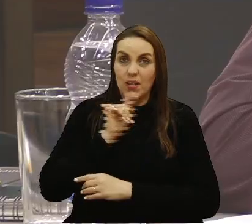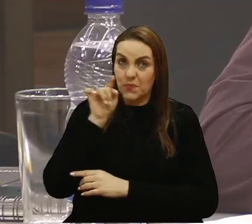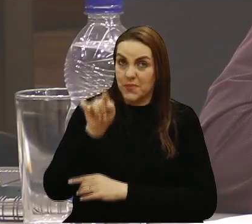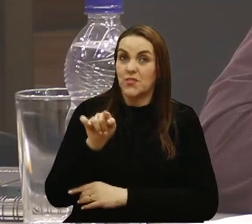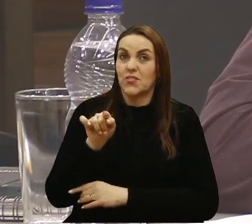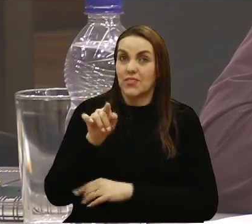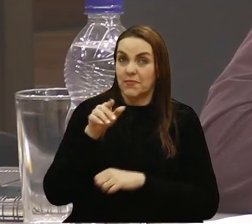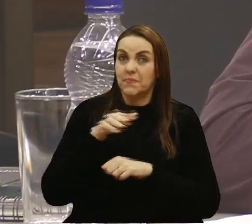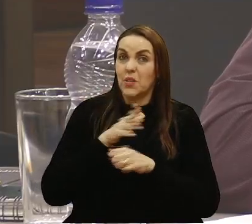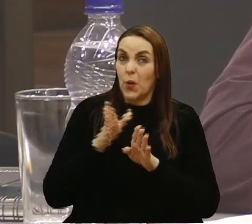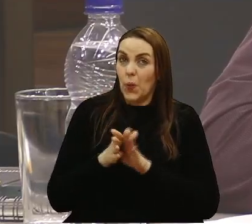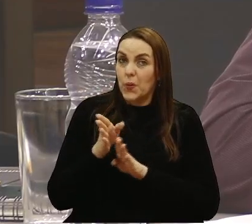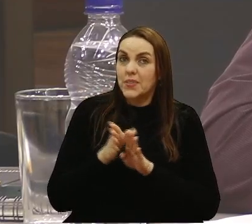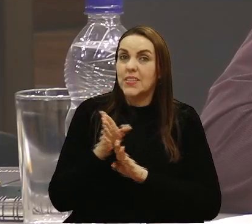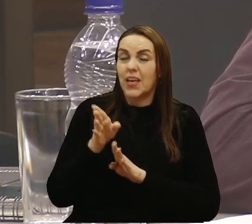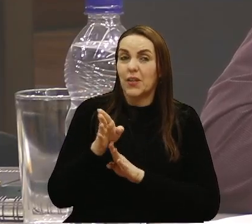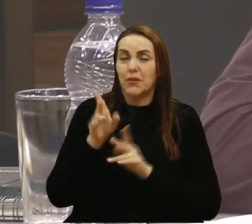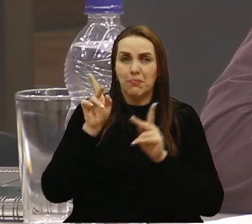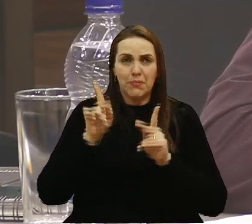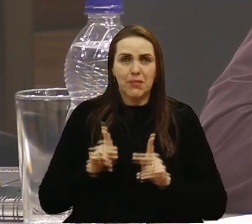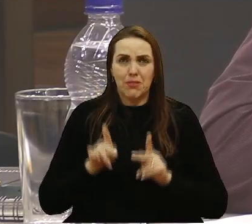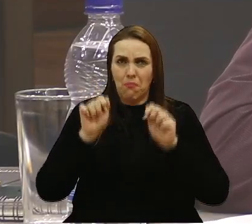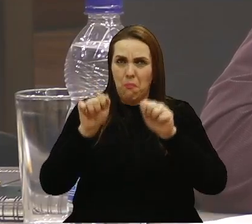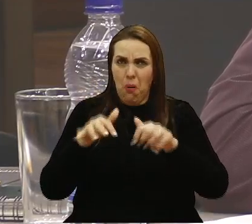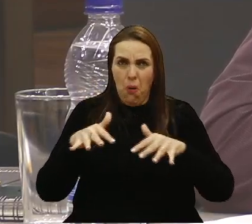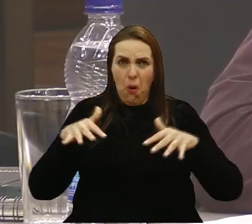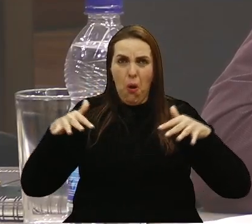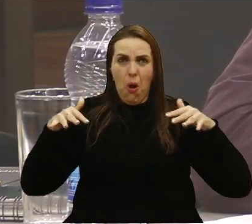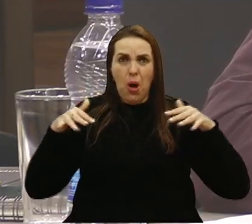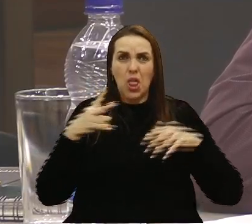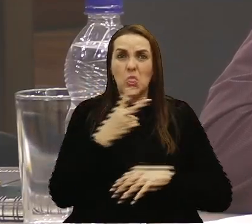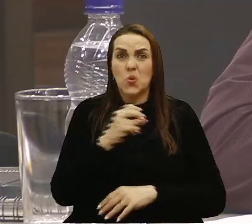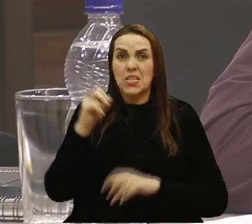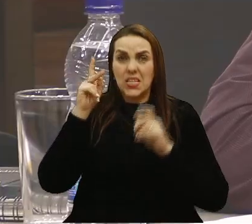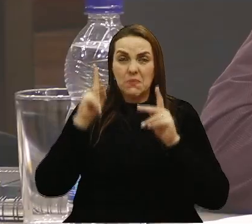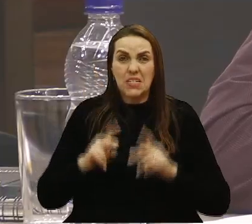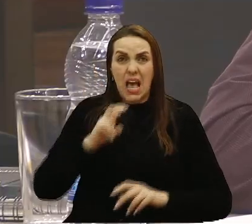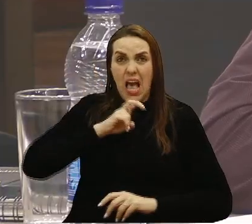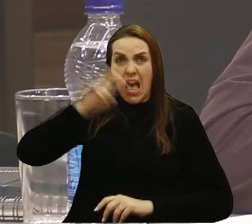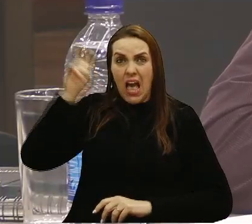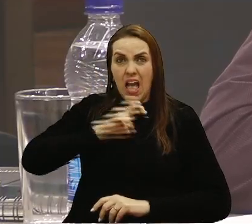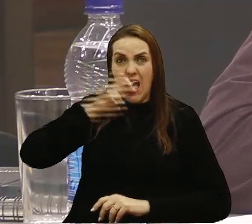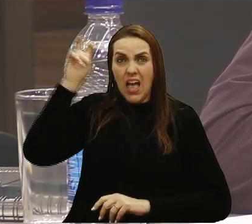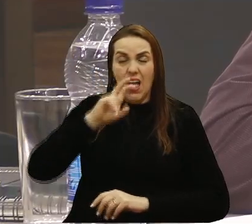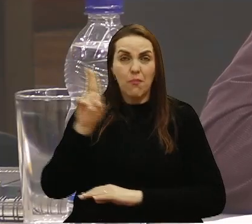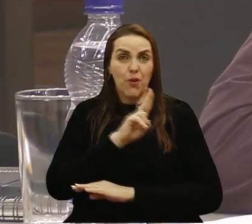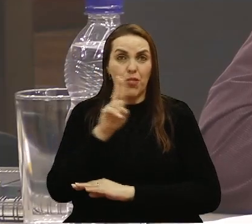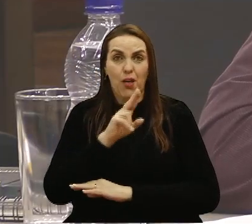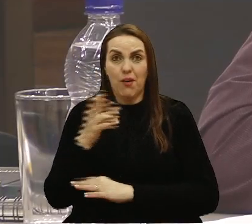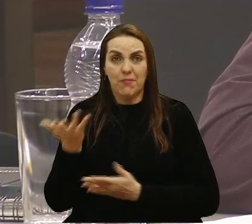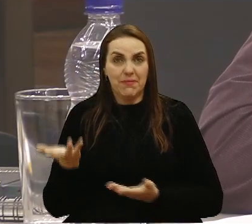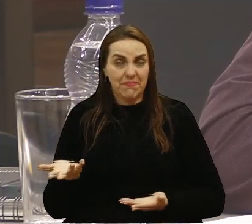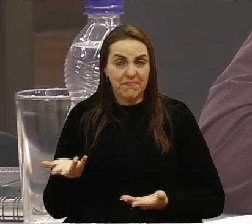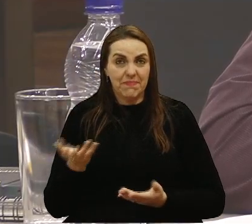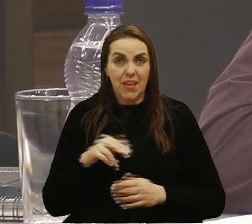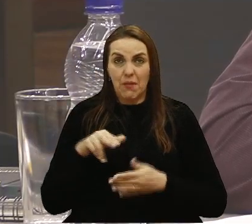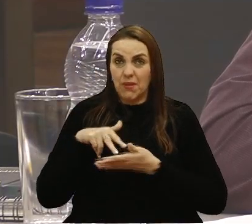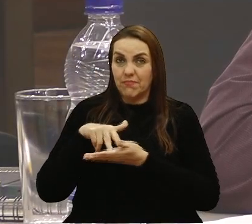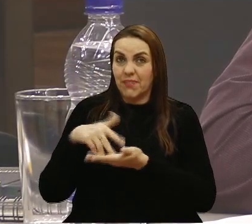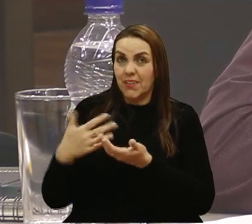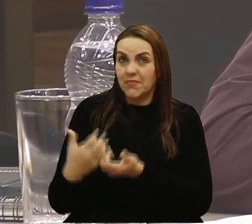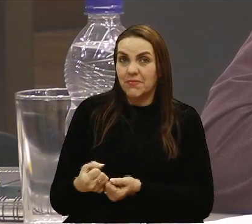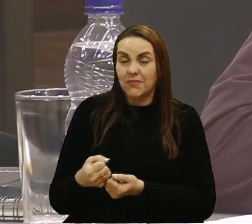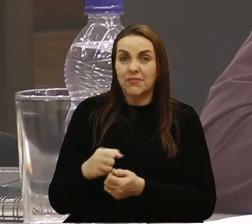aqui protestando, 200 pessoas aqui gritando meu nome. No dia da minha posse, no dia 1º de janeiro de 2017,